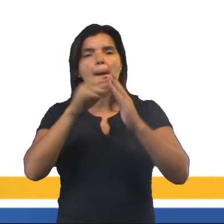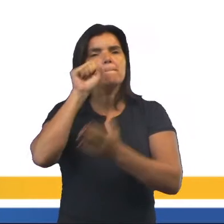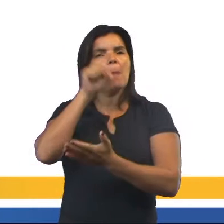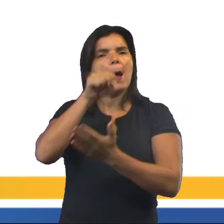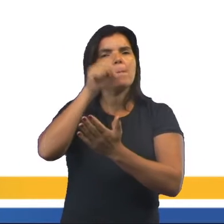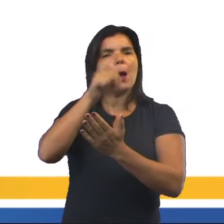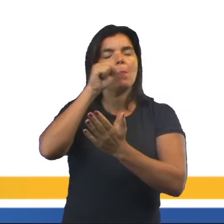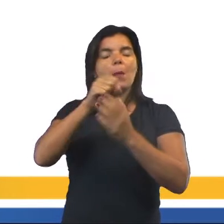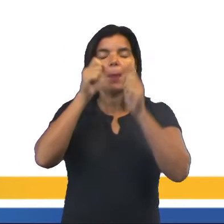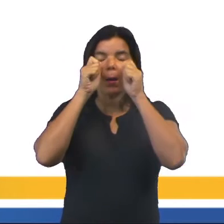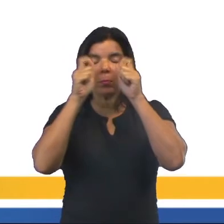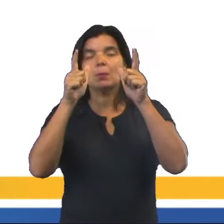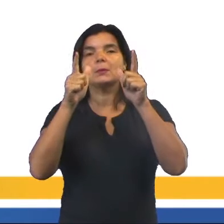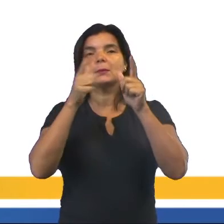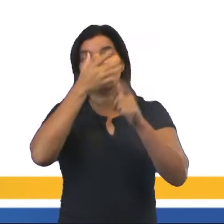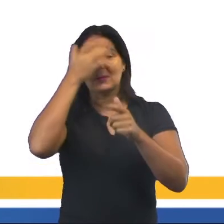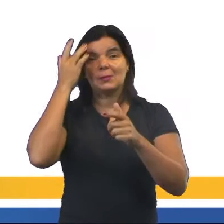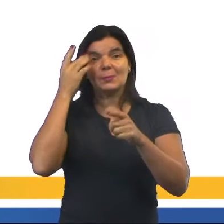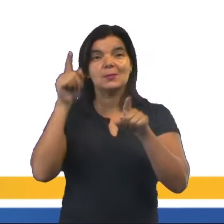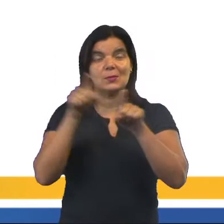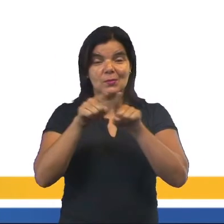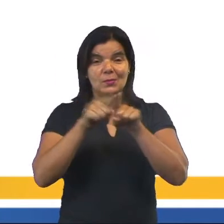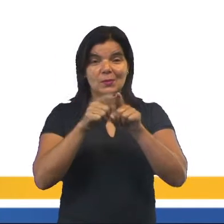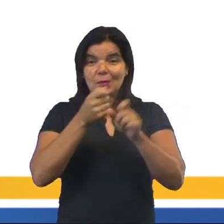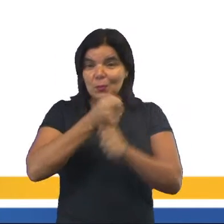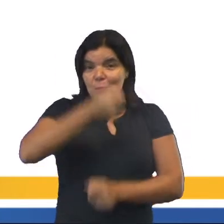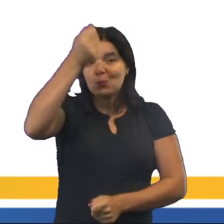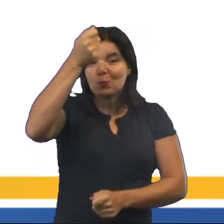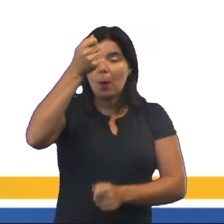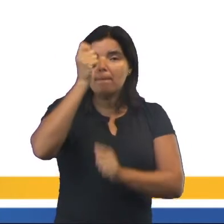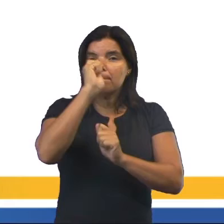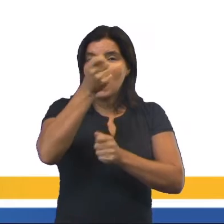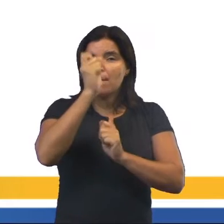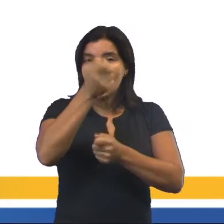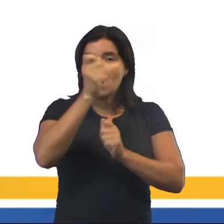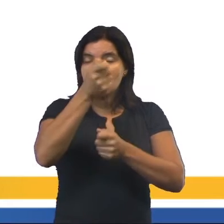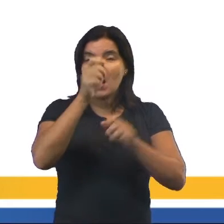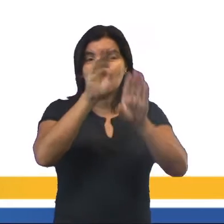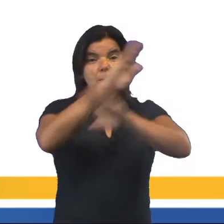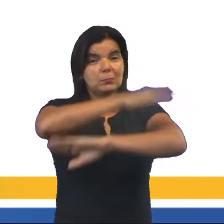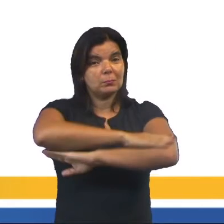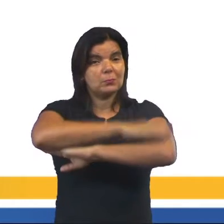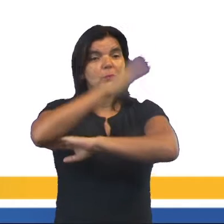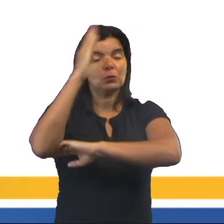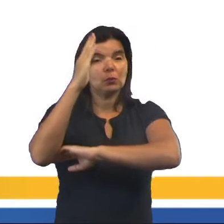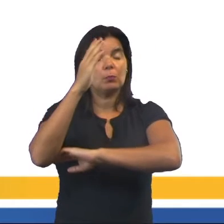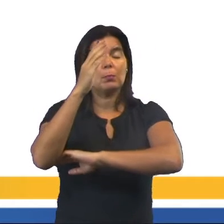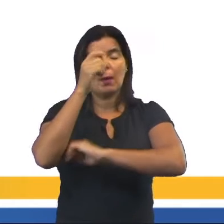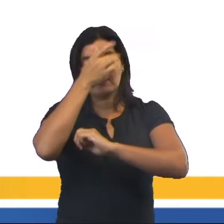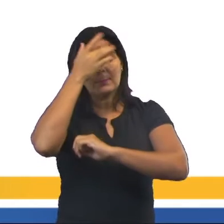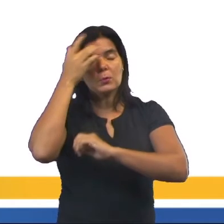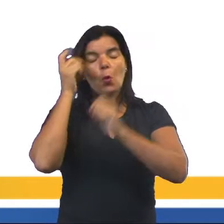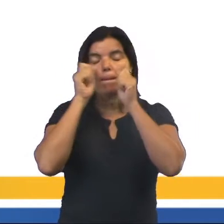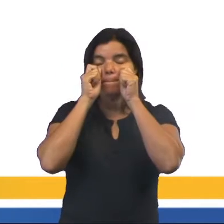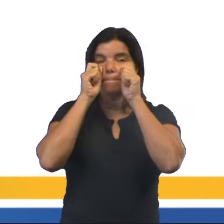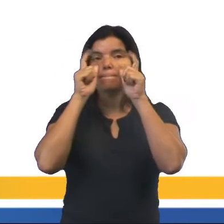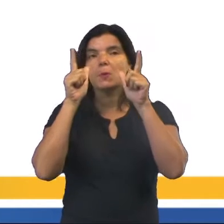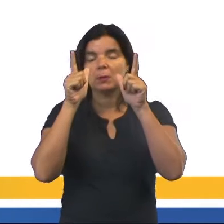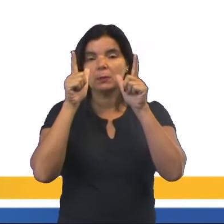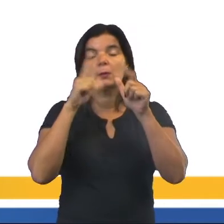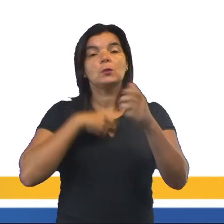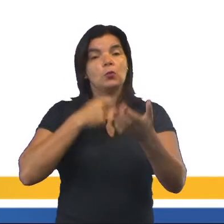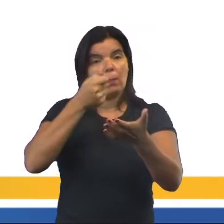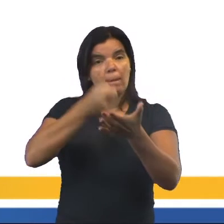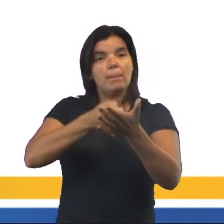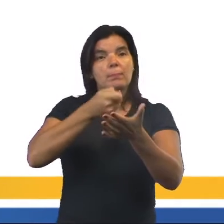o alarme das pessoas. Vocês estão vendo essa varinha aí na imagem? Ele batia na janela para acordar a pessoa que tinha